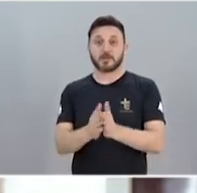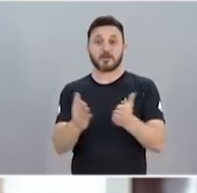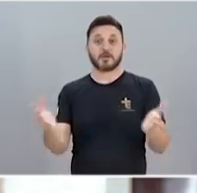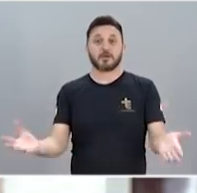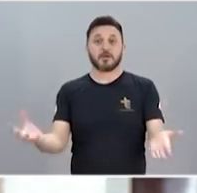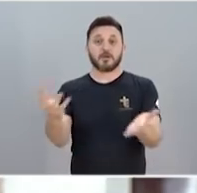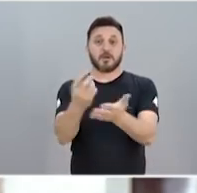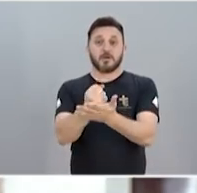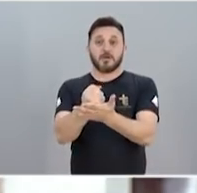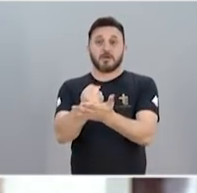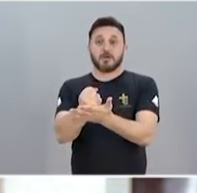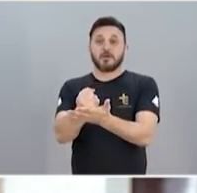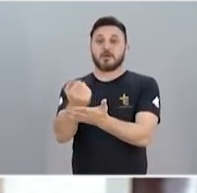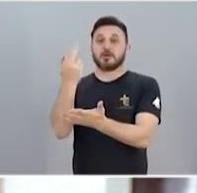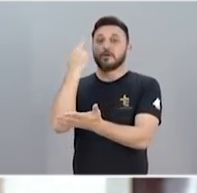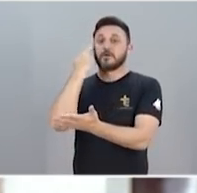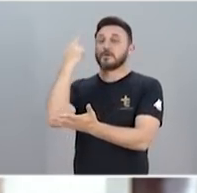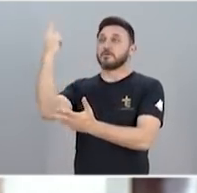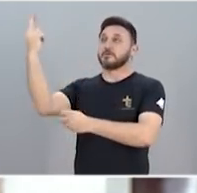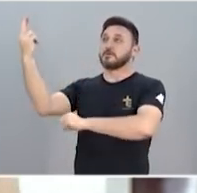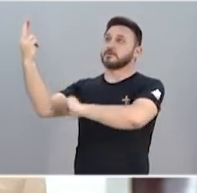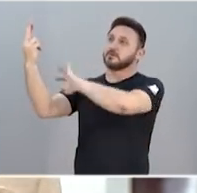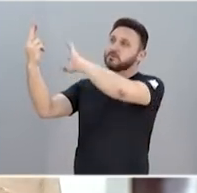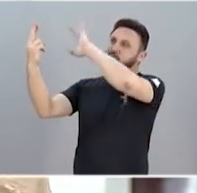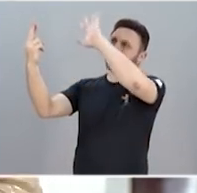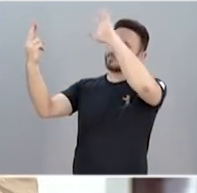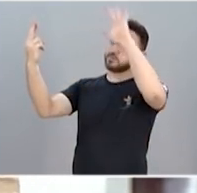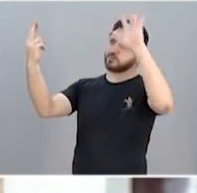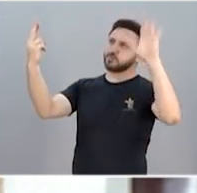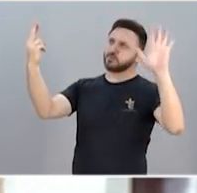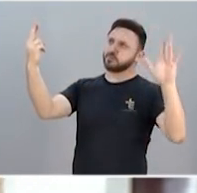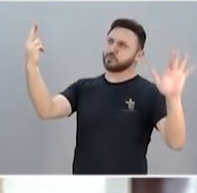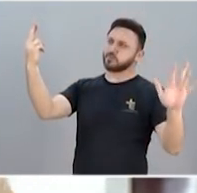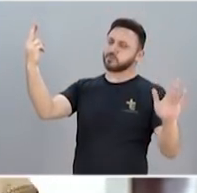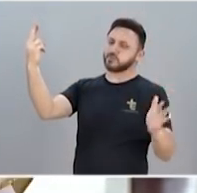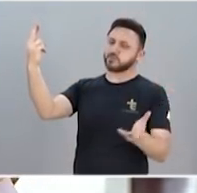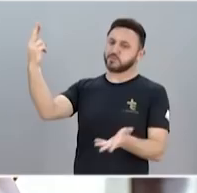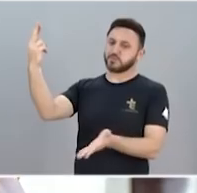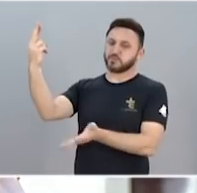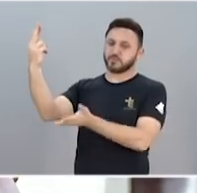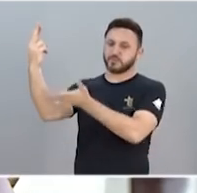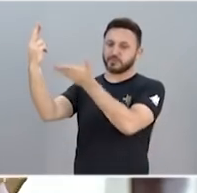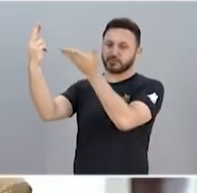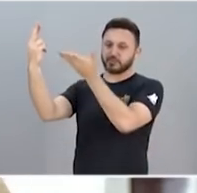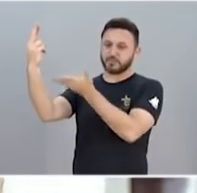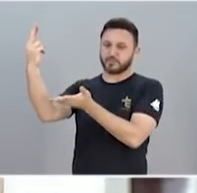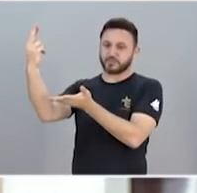Palavra da salvação. Glória a vós,